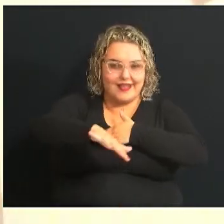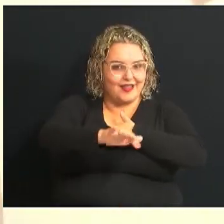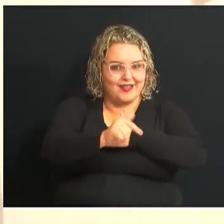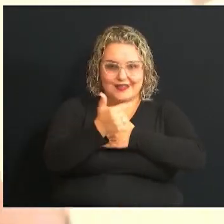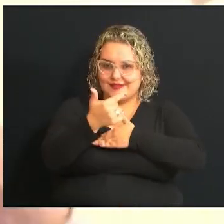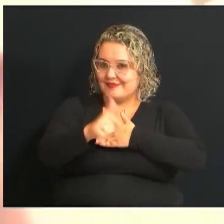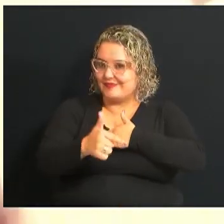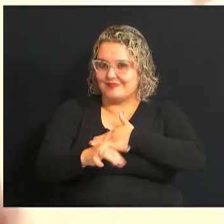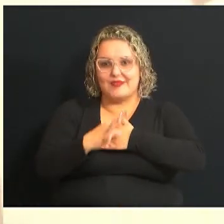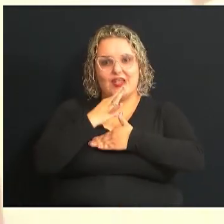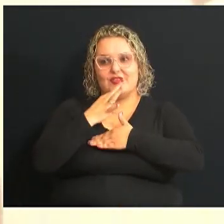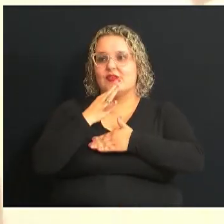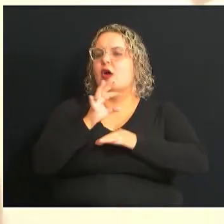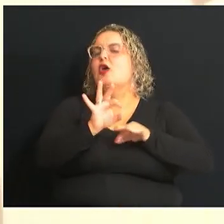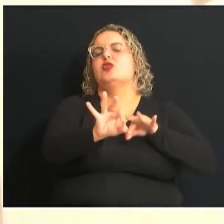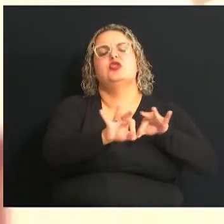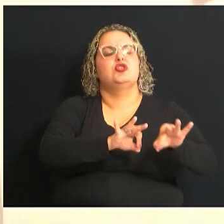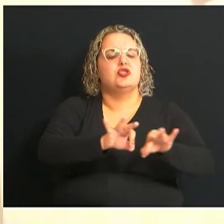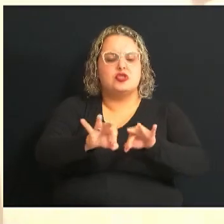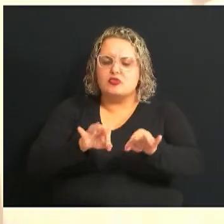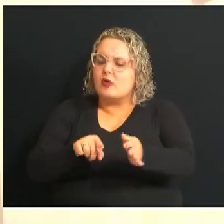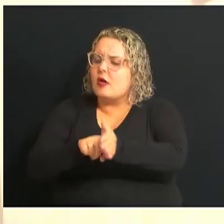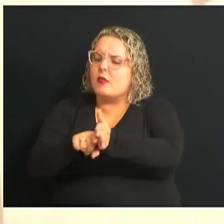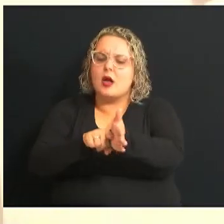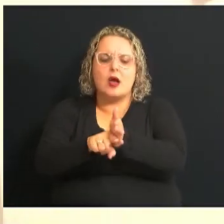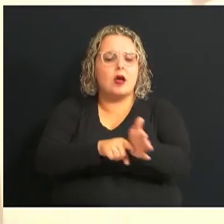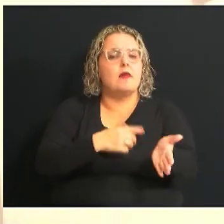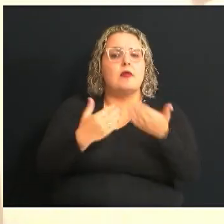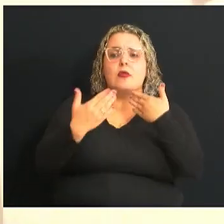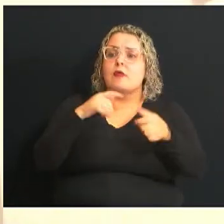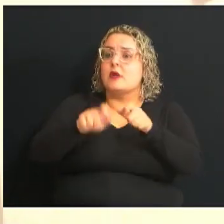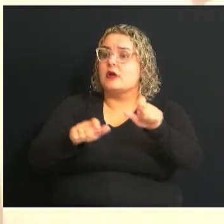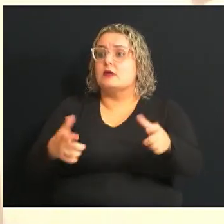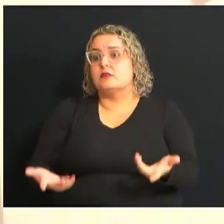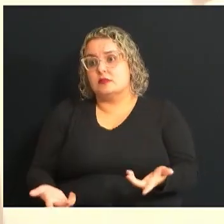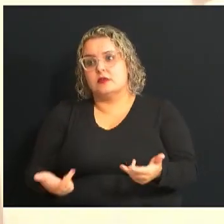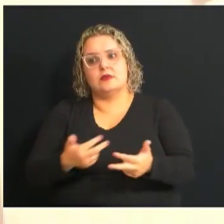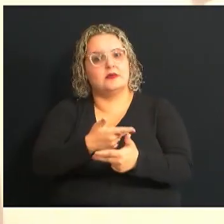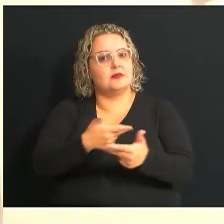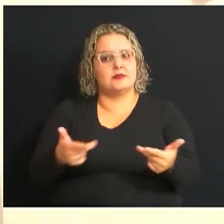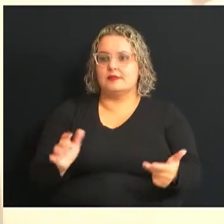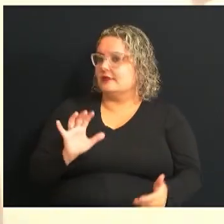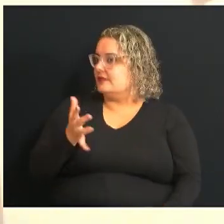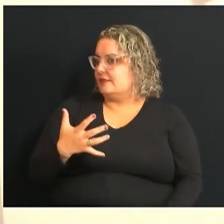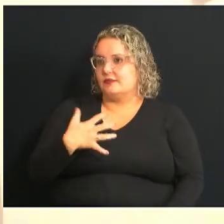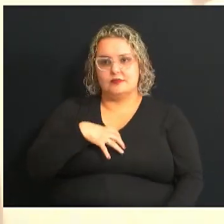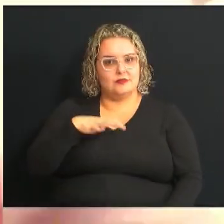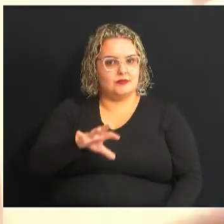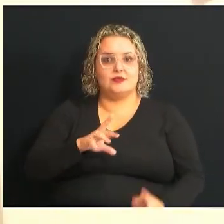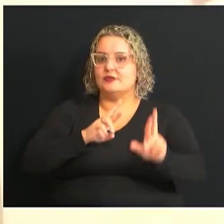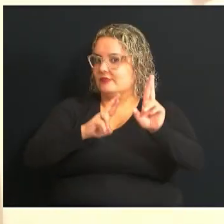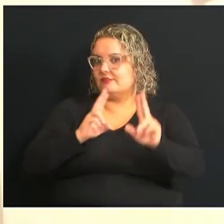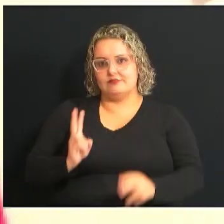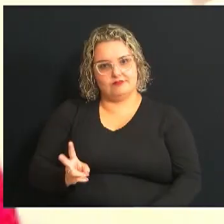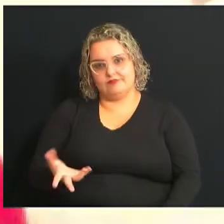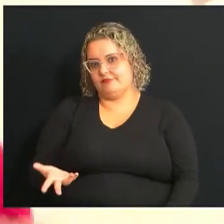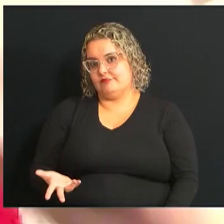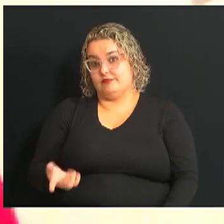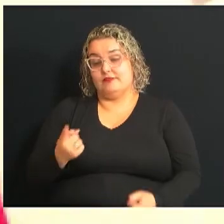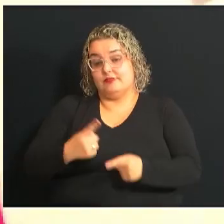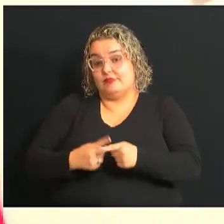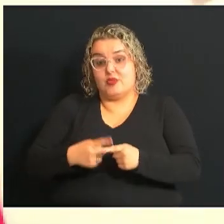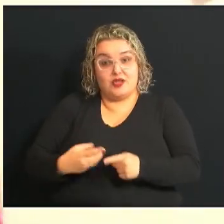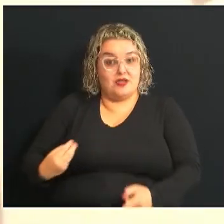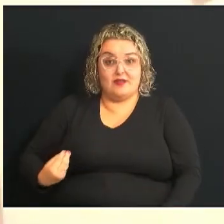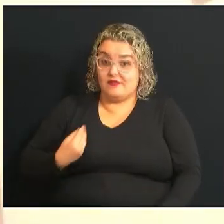que a gente planeje, a gente pesquise, a gente conversa com pessoas, as coisas não vão acontecer do jeito que a gente espera sempre. Porque a vida não é